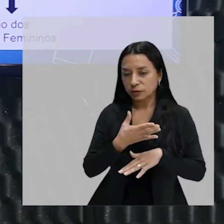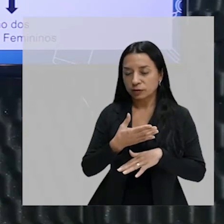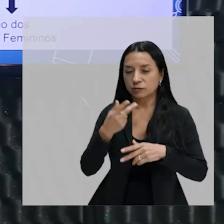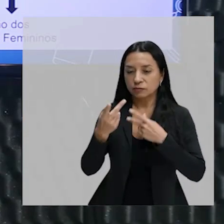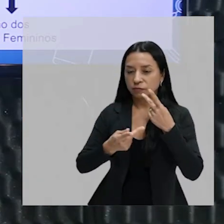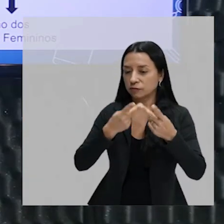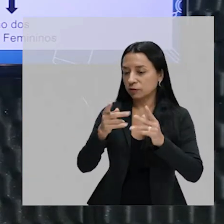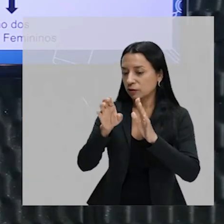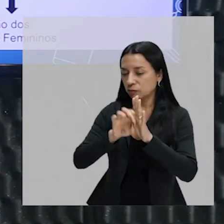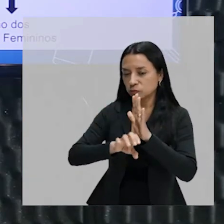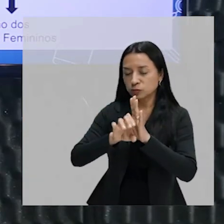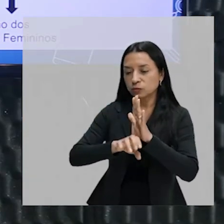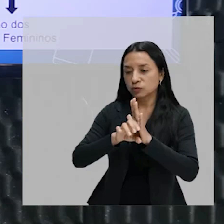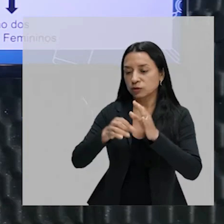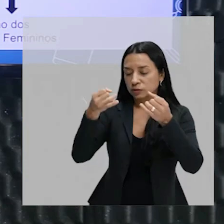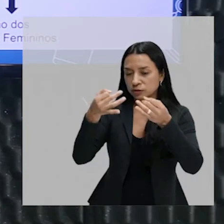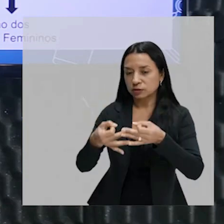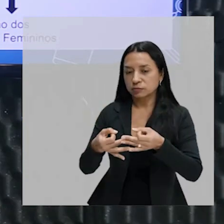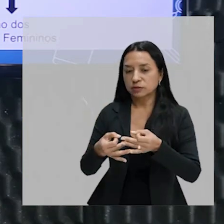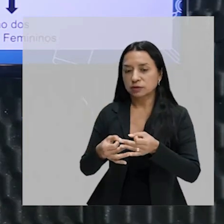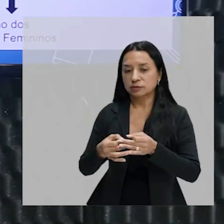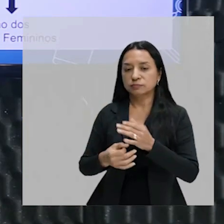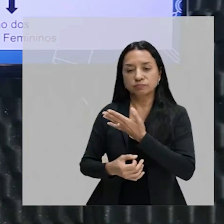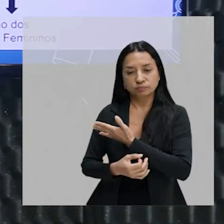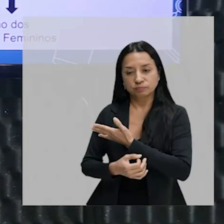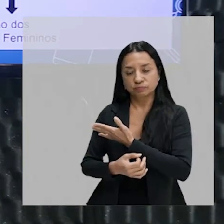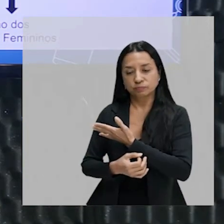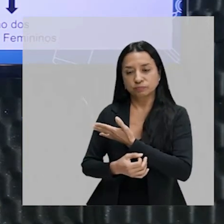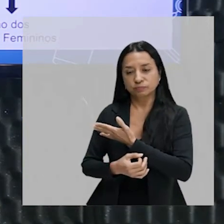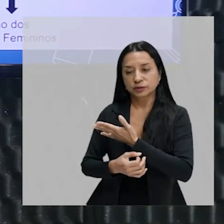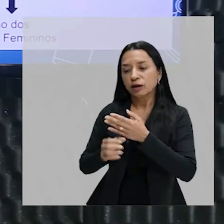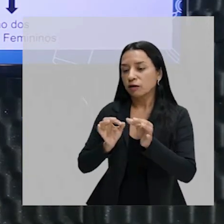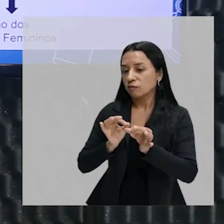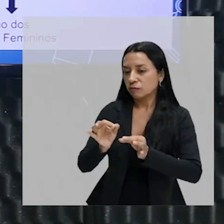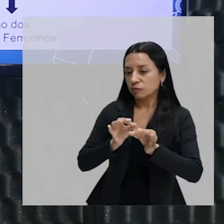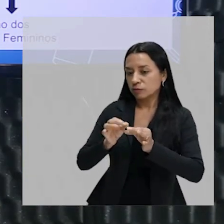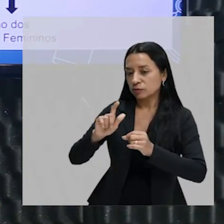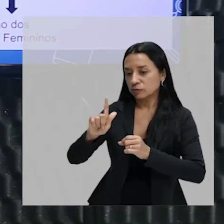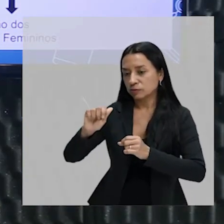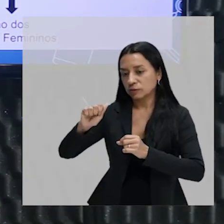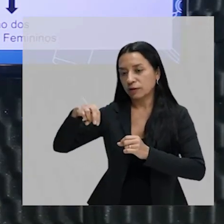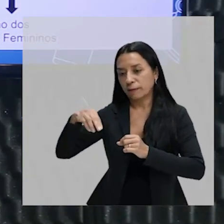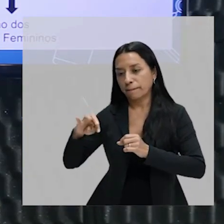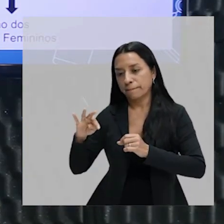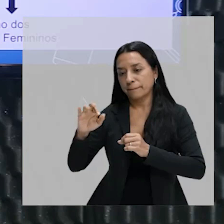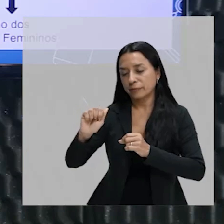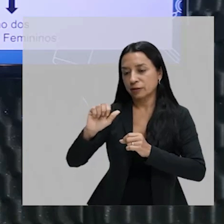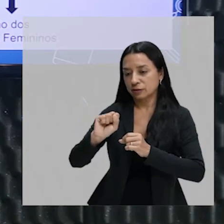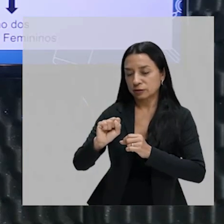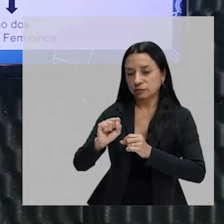definições para vocês explicar para vocês que a gametogênese ela é a formação dos gametas então